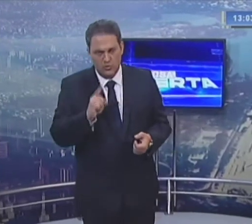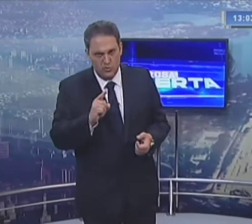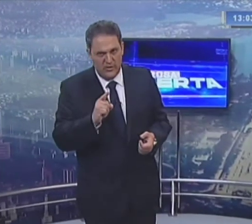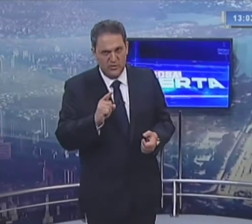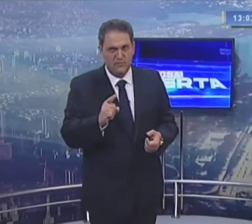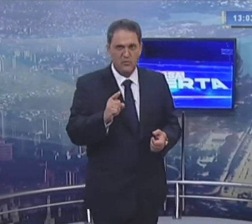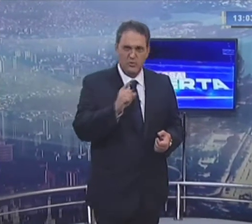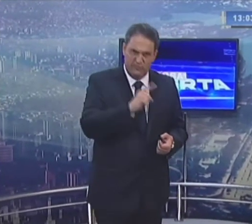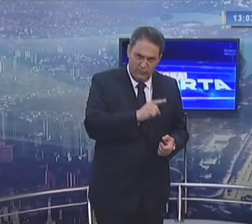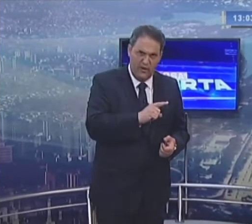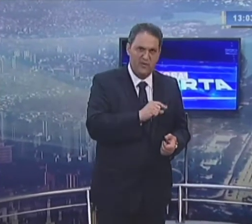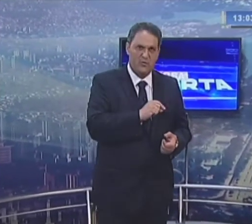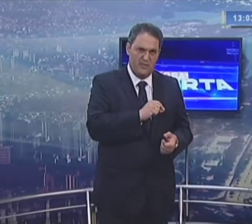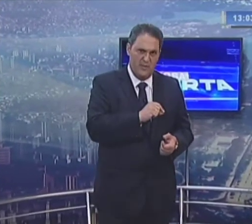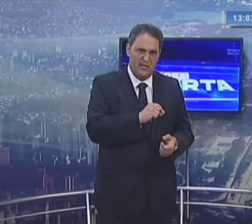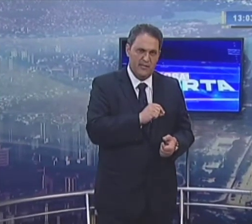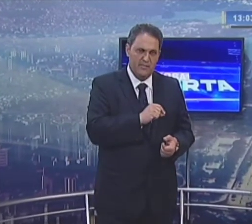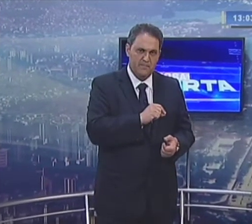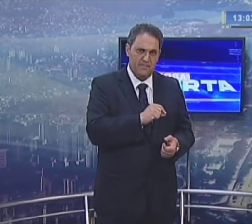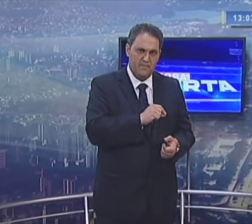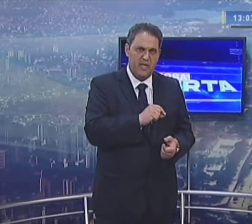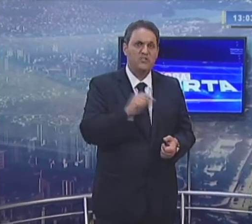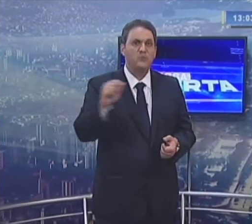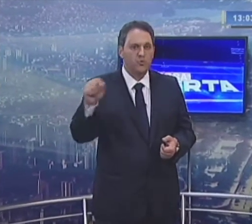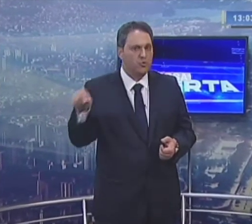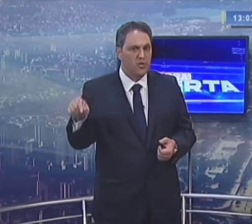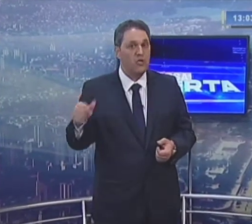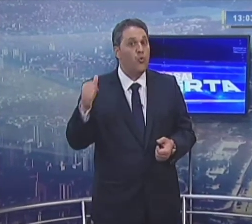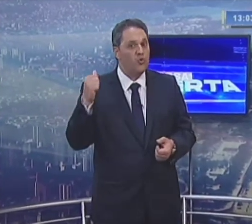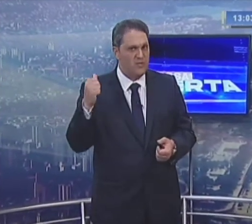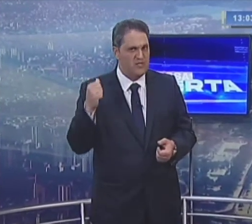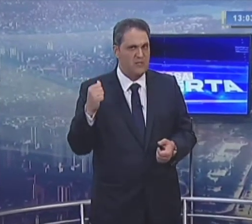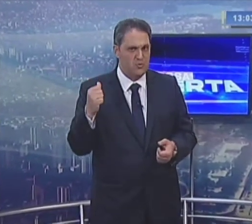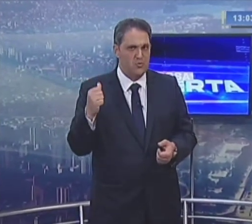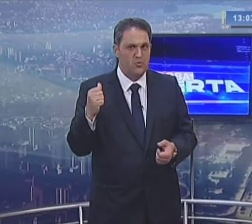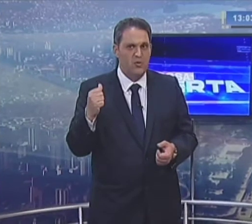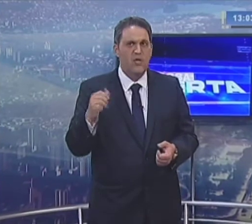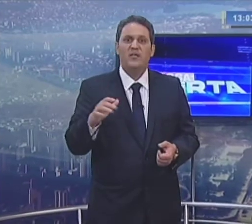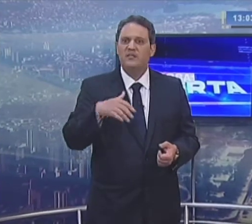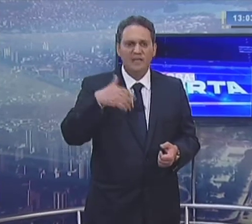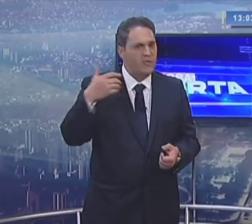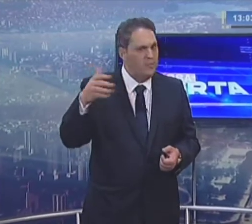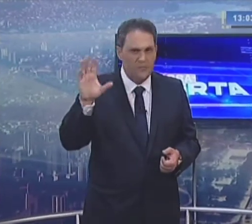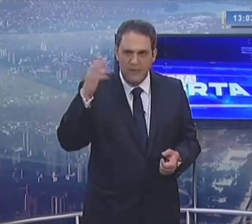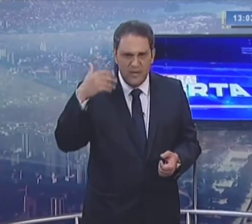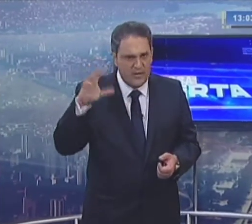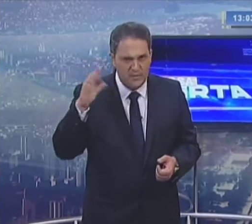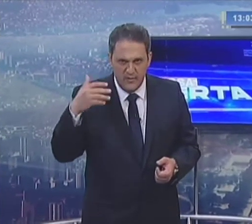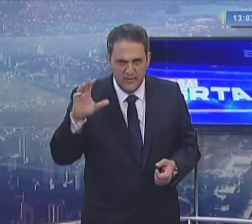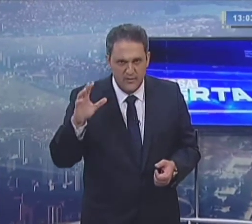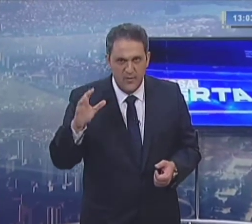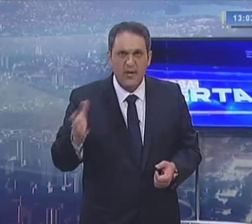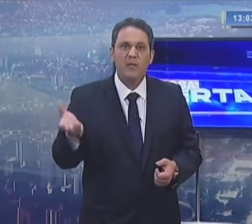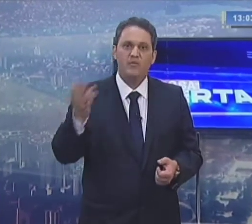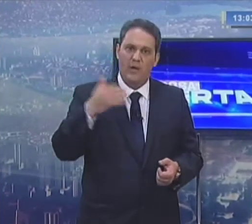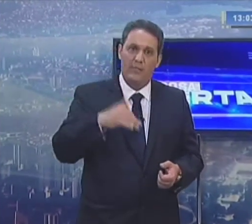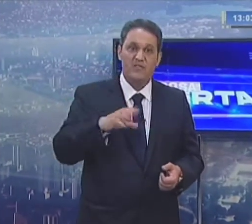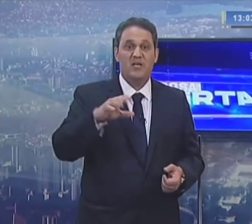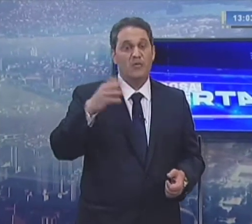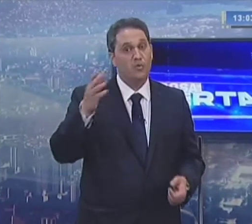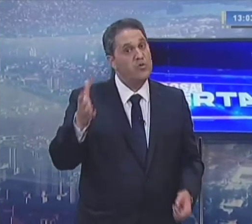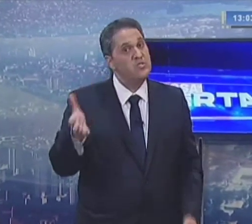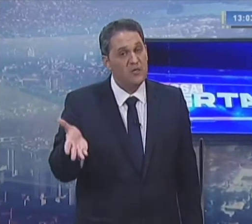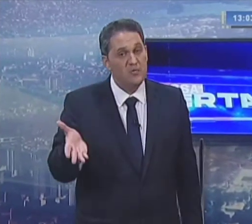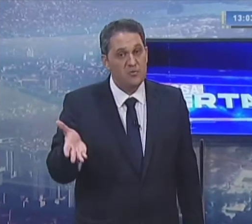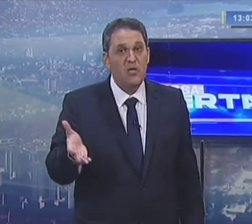Centro Socioeducativo de Juiz de Fora, na Zona da Mata? A gente mostrou aqui ontem esse absurdo, que está dando pano para a manga aí, né? A mãe do